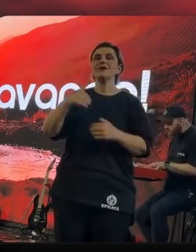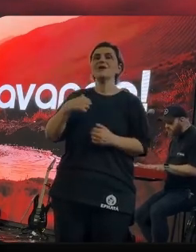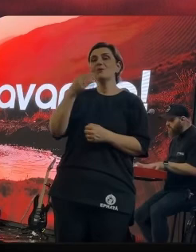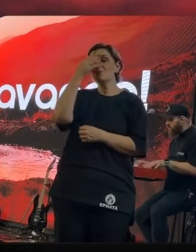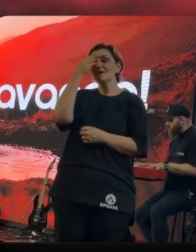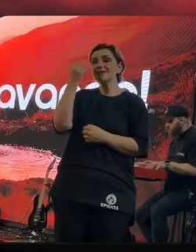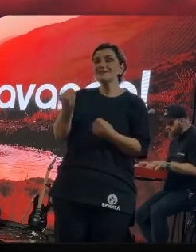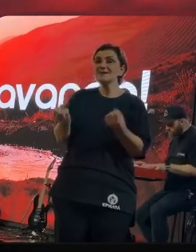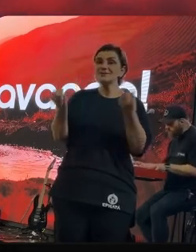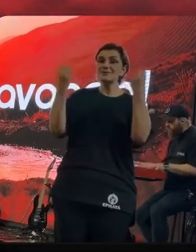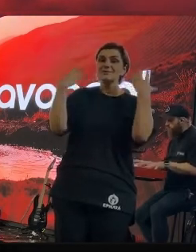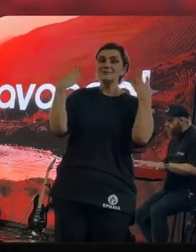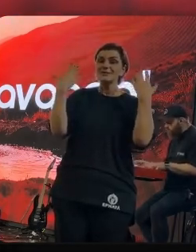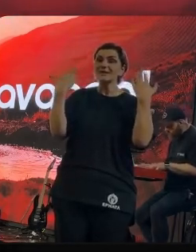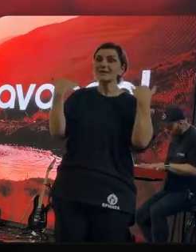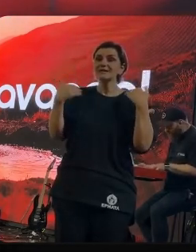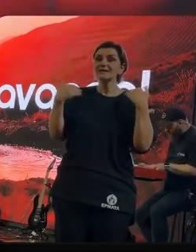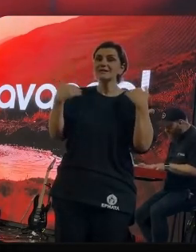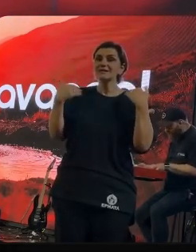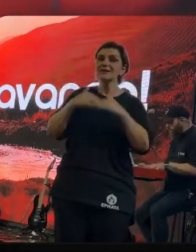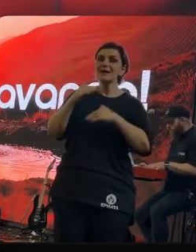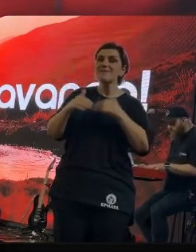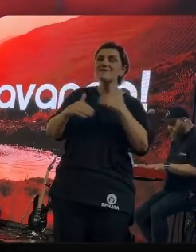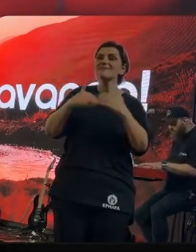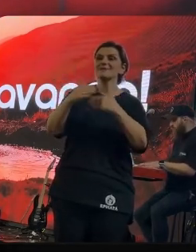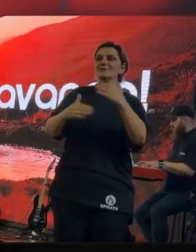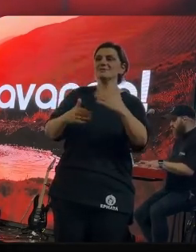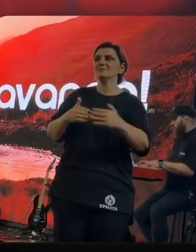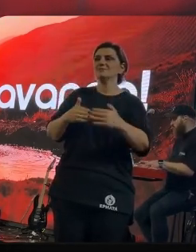que ficou para trás e eu avanço.